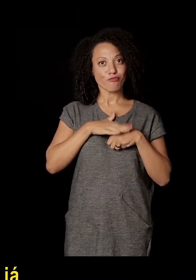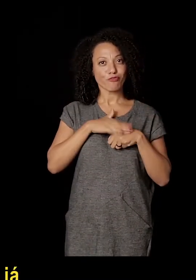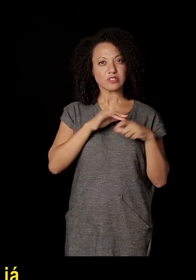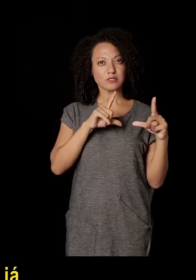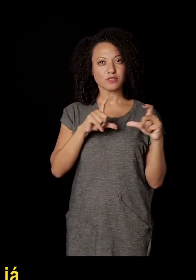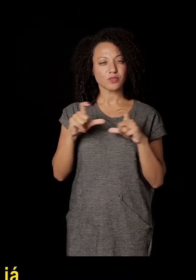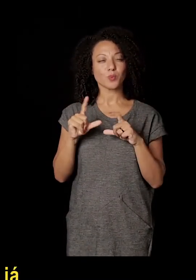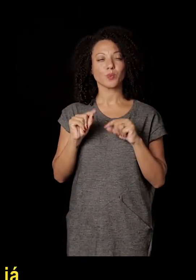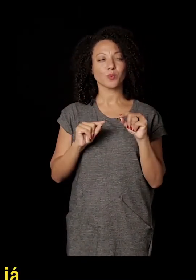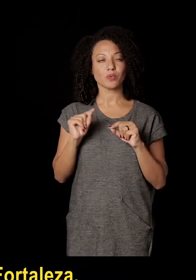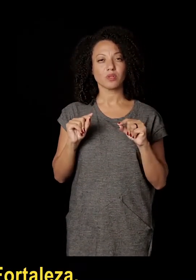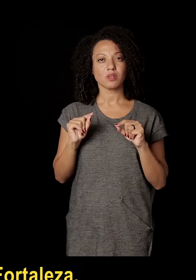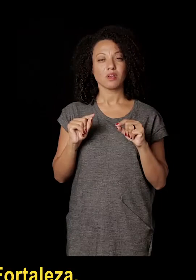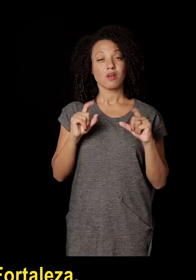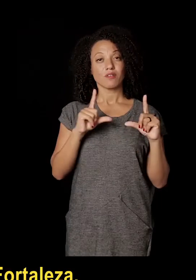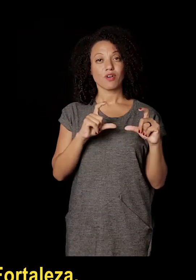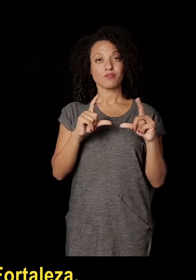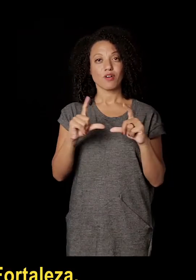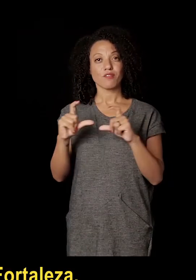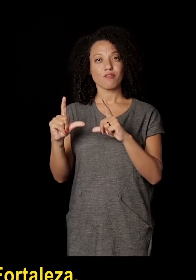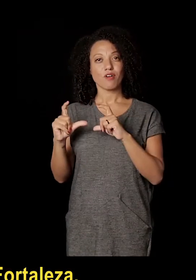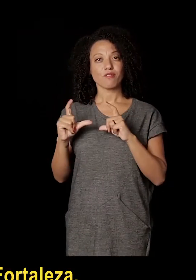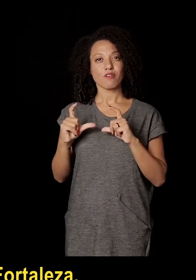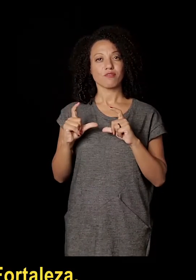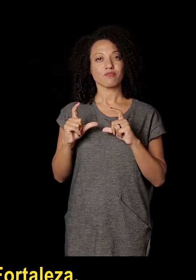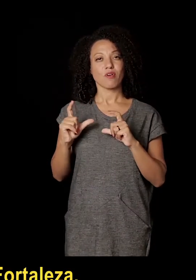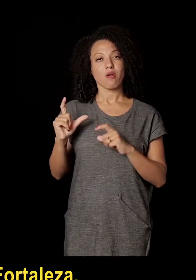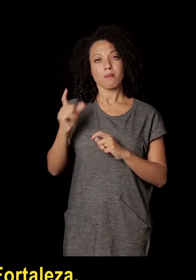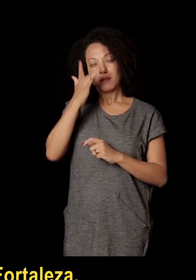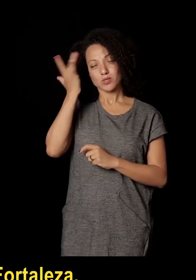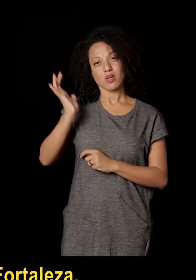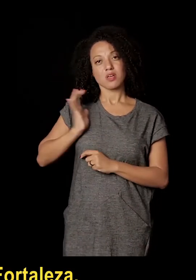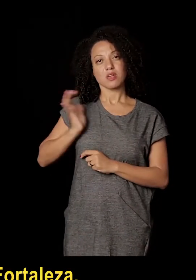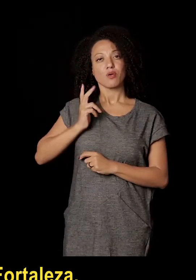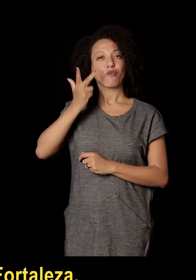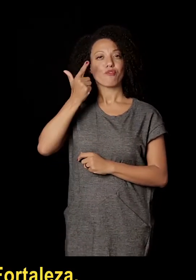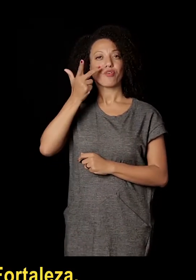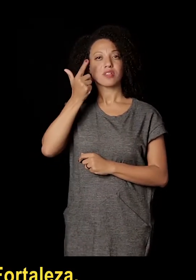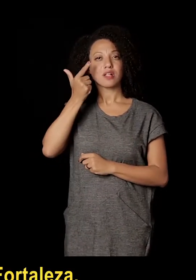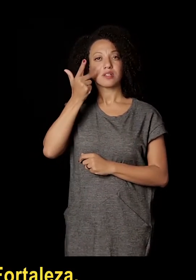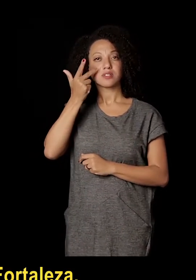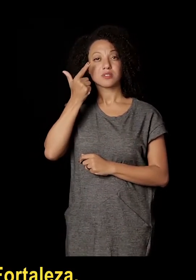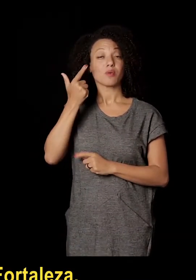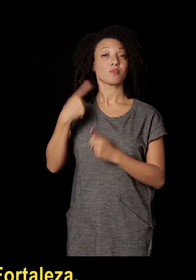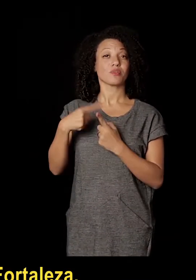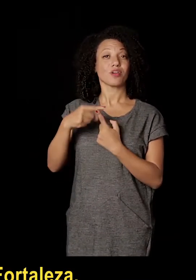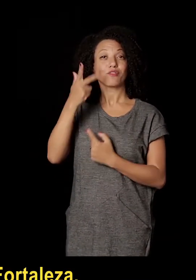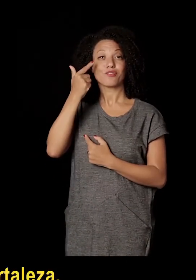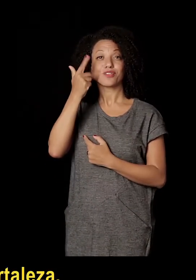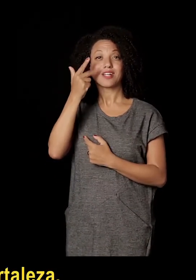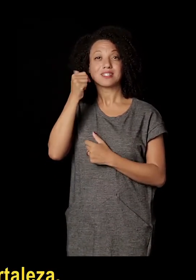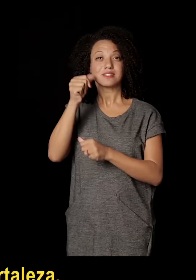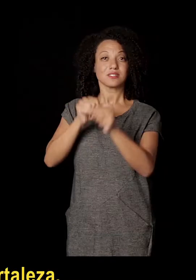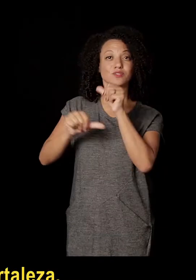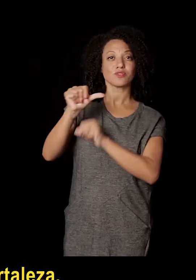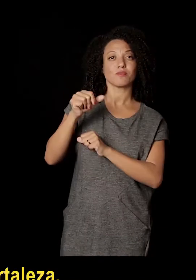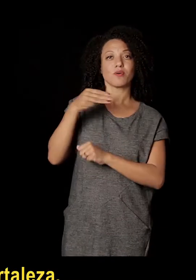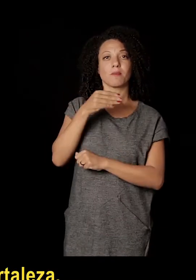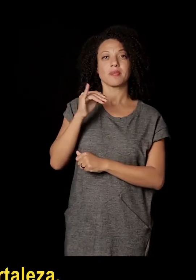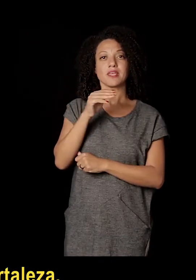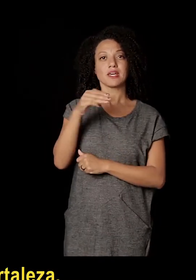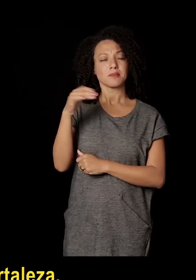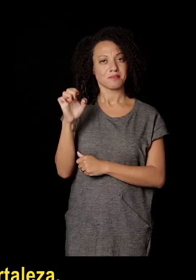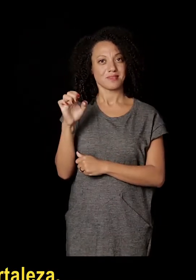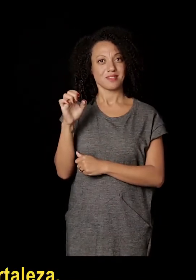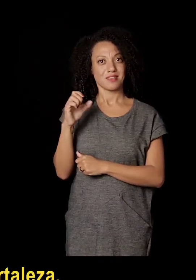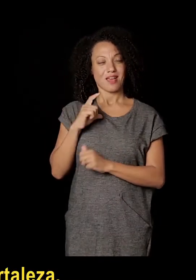vida, que era fotografar as elites de Fortaleza, fotografar a Fortaleza que virava Miami. Chamou Miamização de Fortaleza,